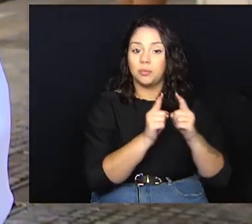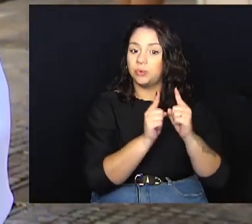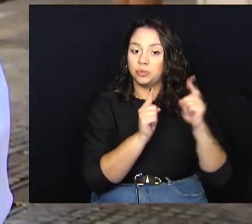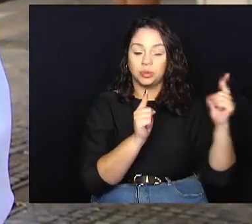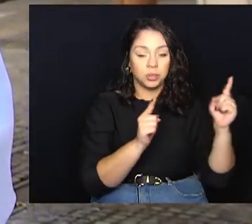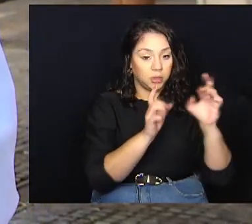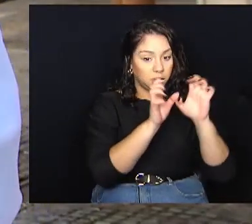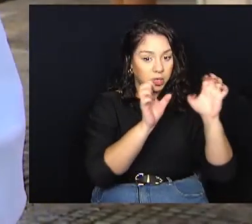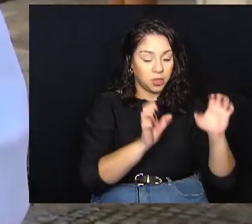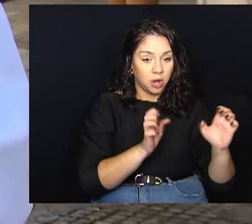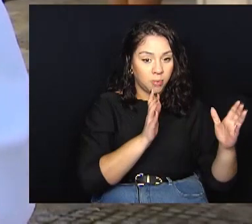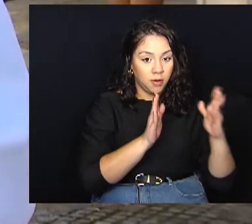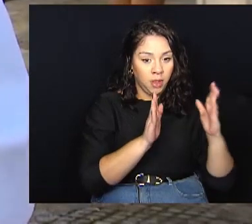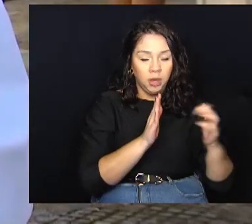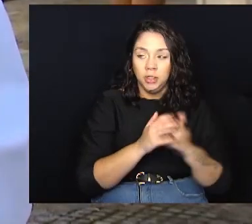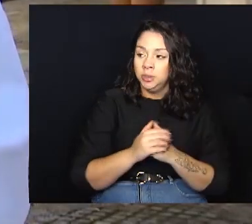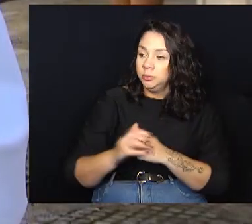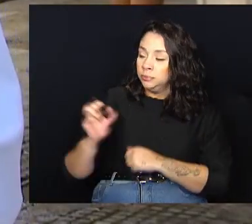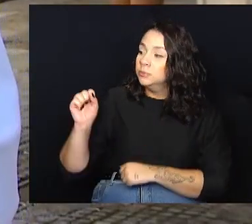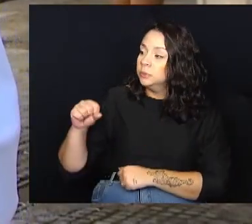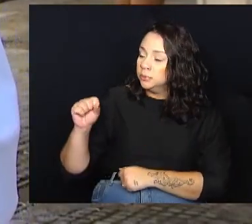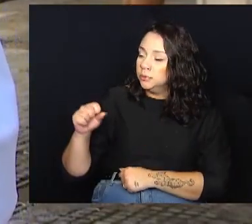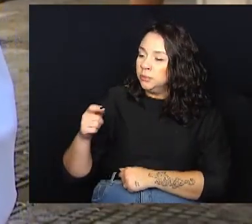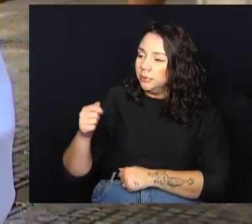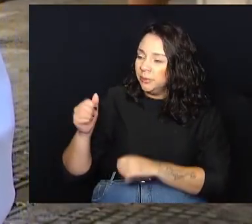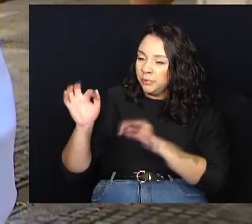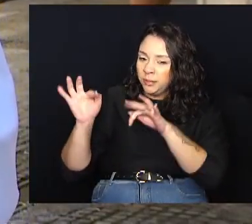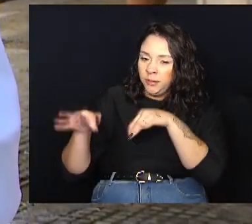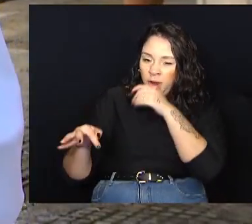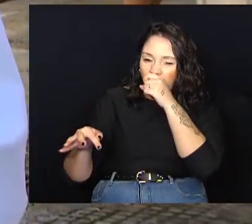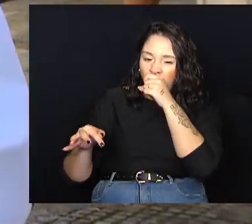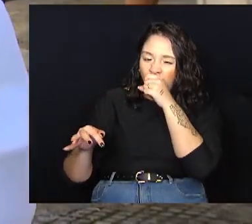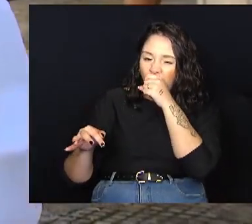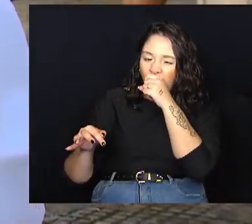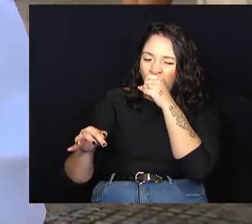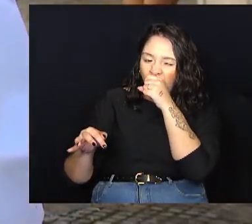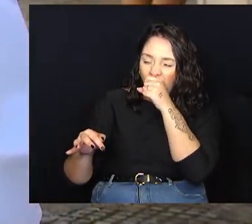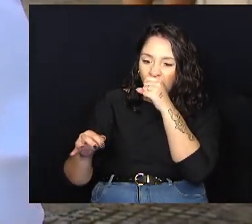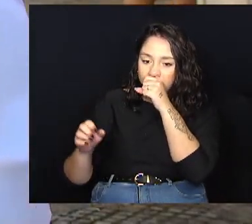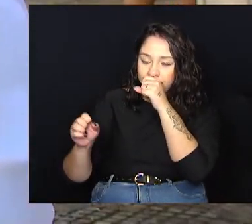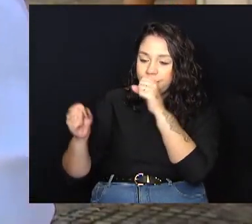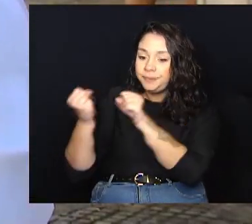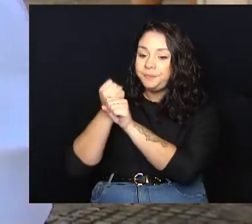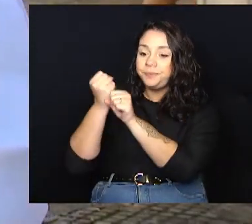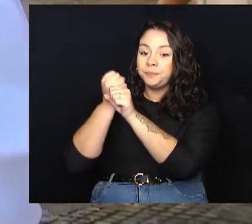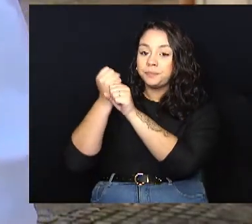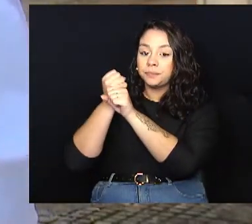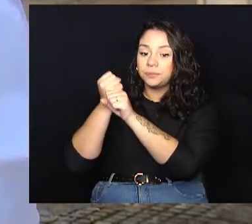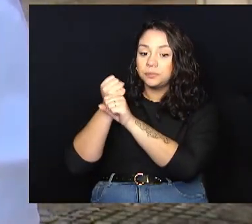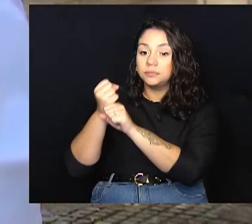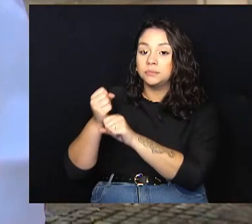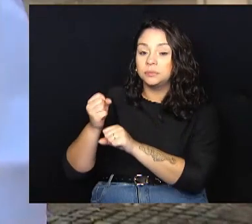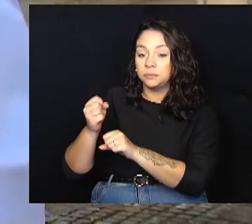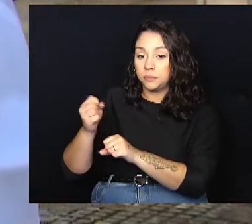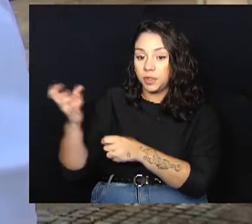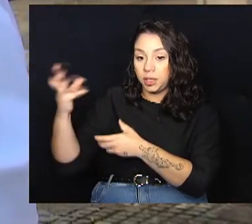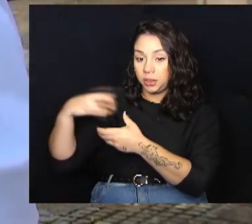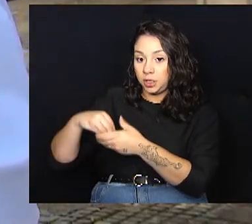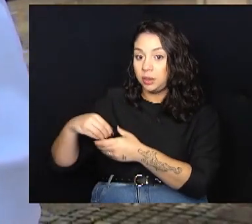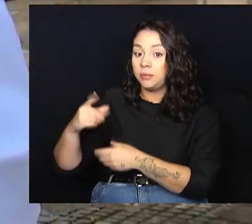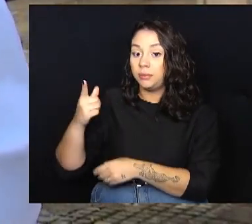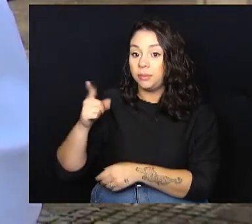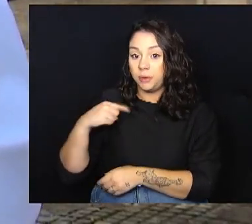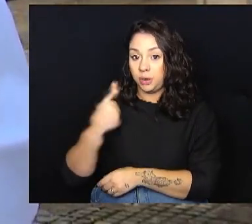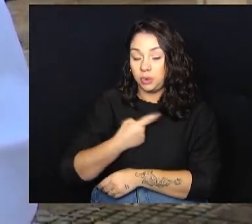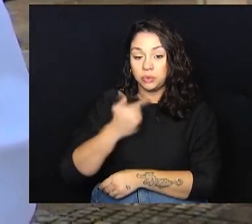provisória quando tiver próximo de finalizar a obra interna Eles vão liberar para nós iniciamos as nossas reformas interna dos nossos